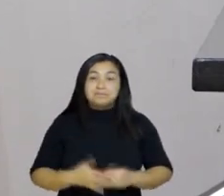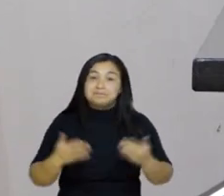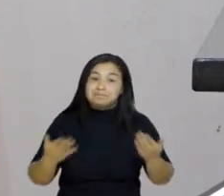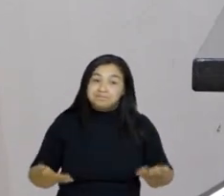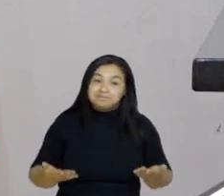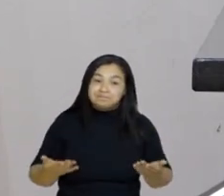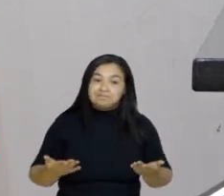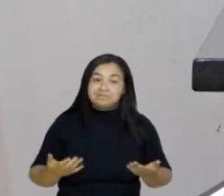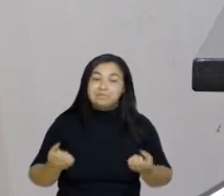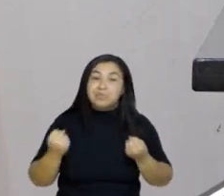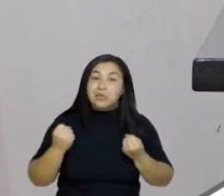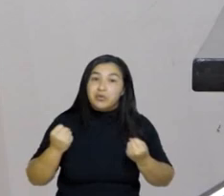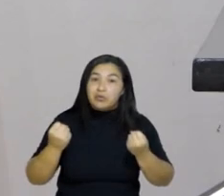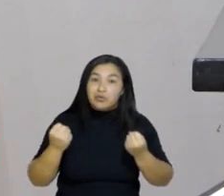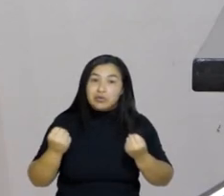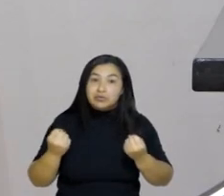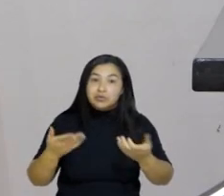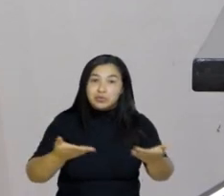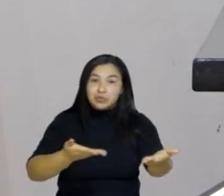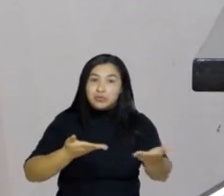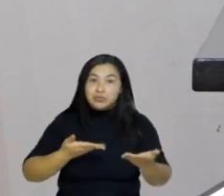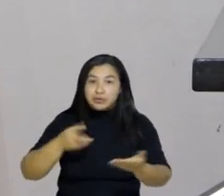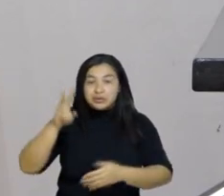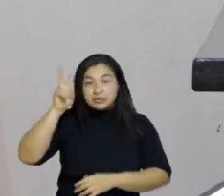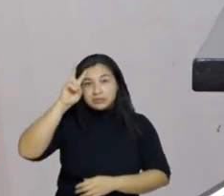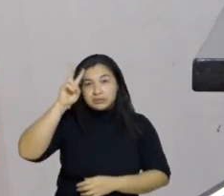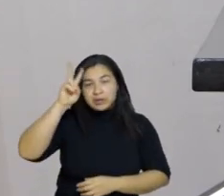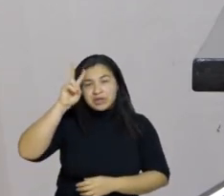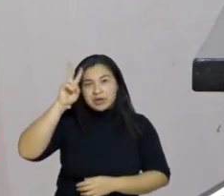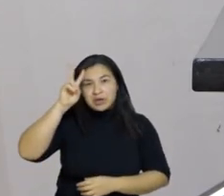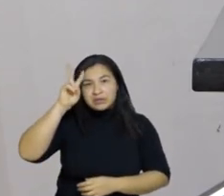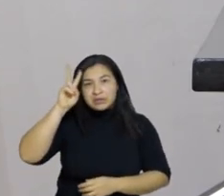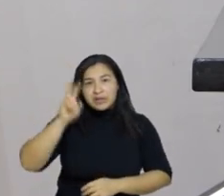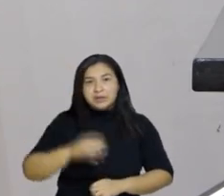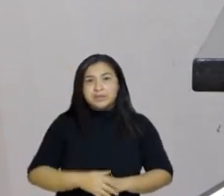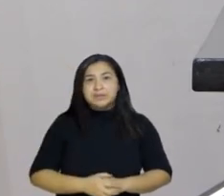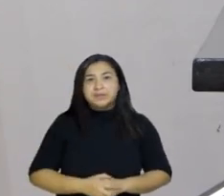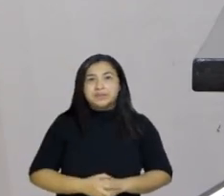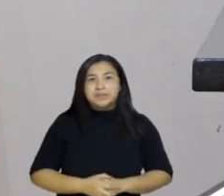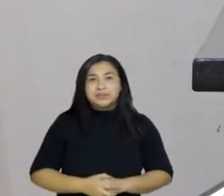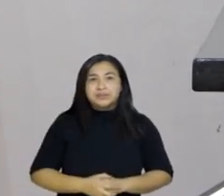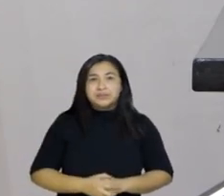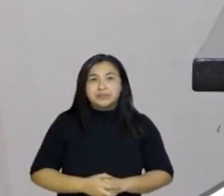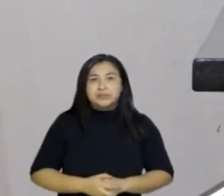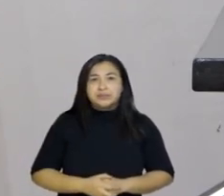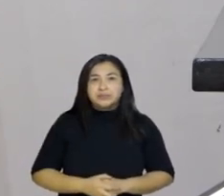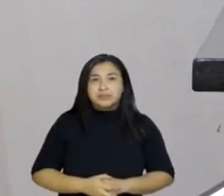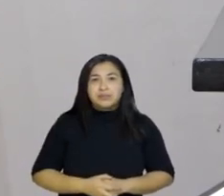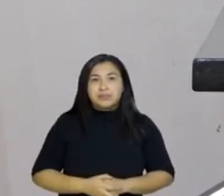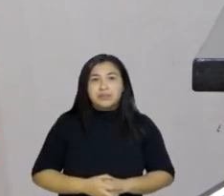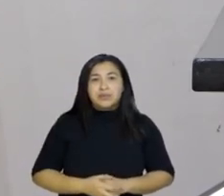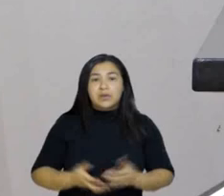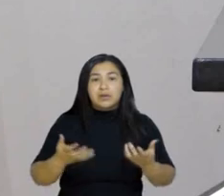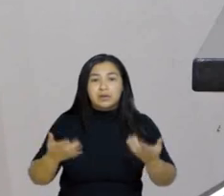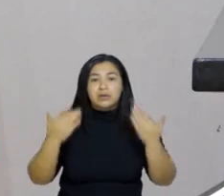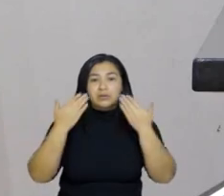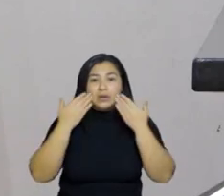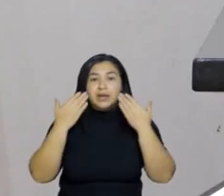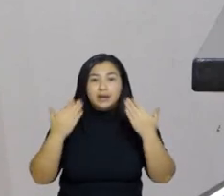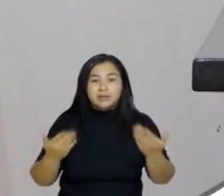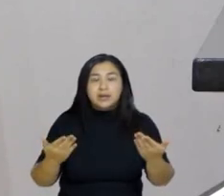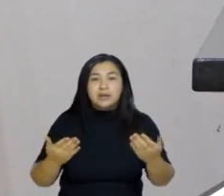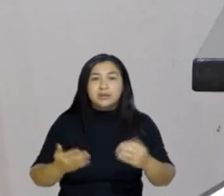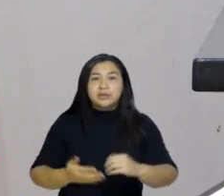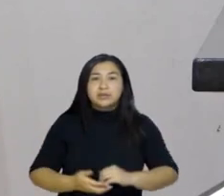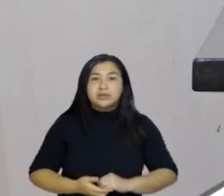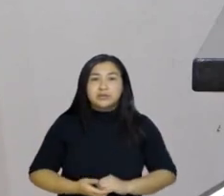reforçando esse convite para o dia, na segunda-feira, dia 22, 10 horas, eu gostaria de apresentar um pequeno filmete,